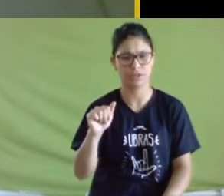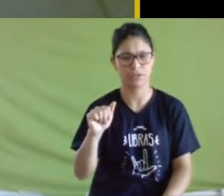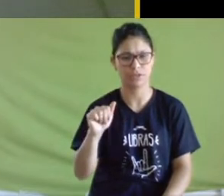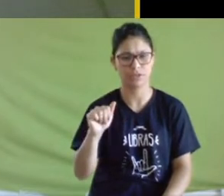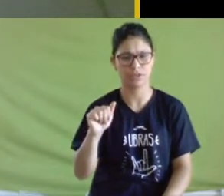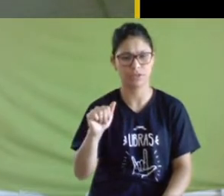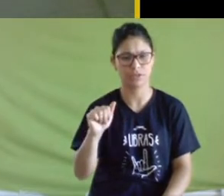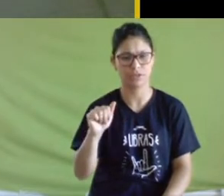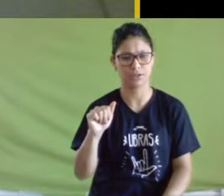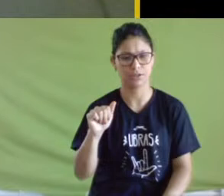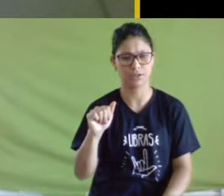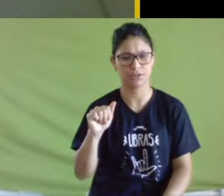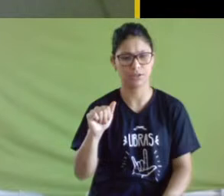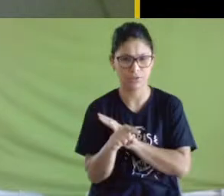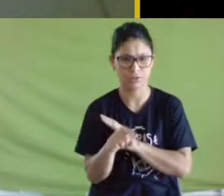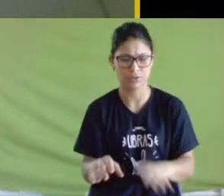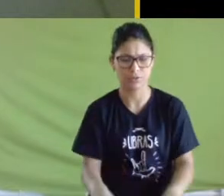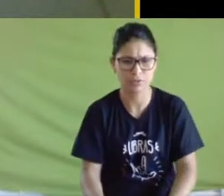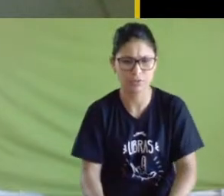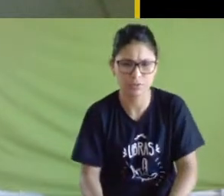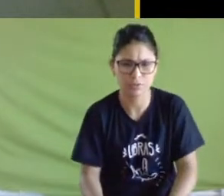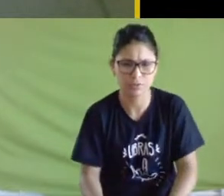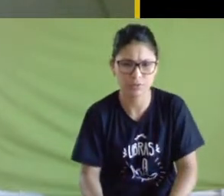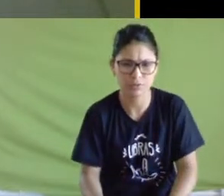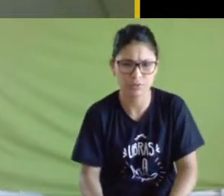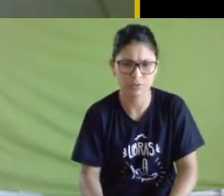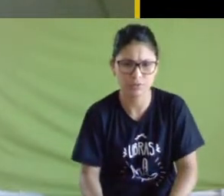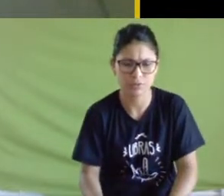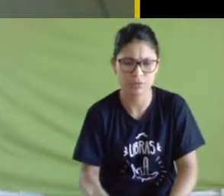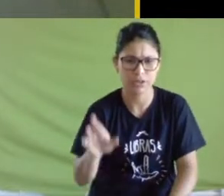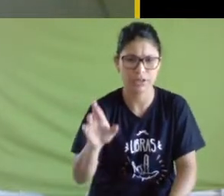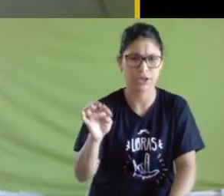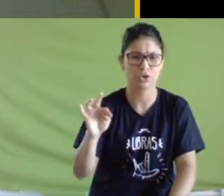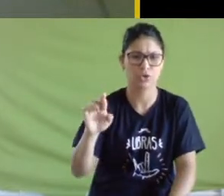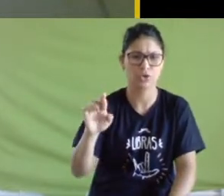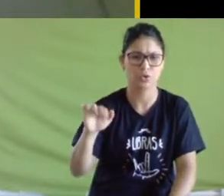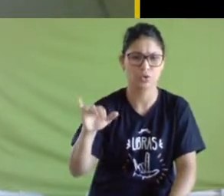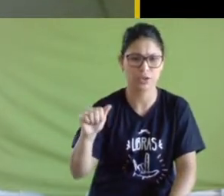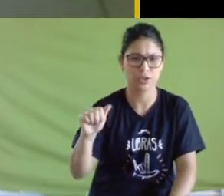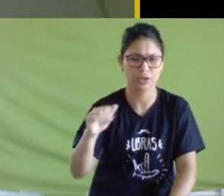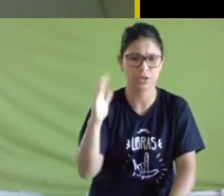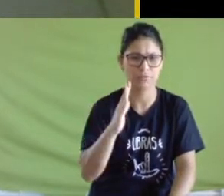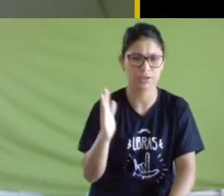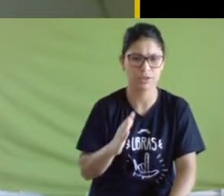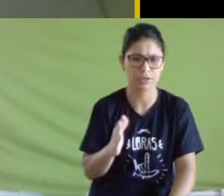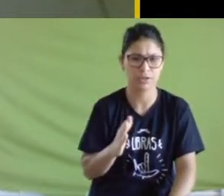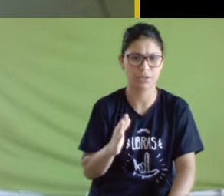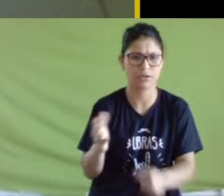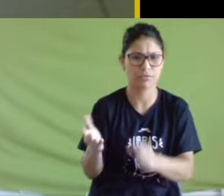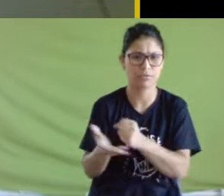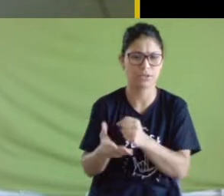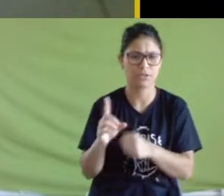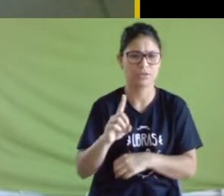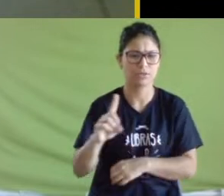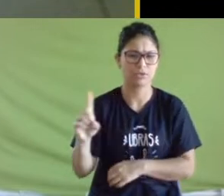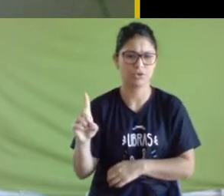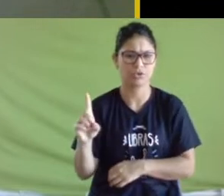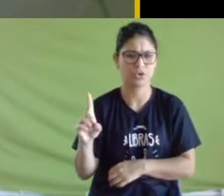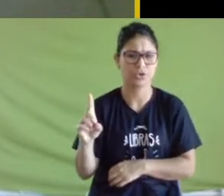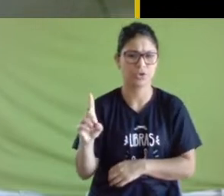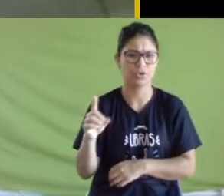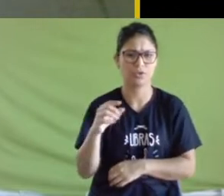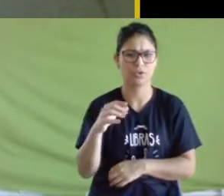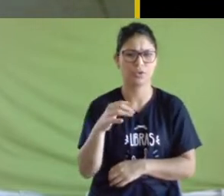essa retórica brasileira, né, associada ao direito, desembocaria nos discursos ficcionais, na literatura